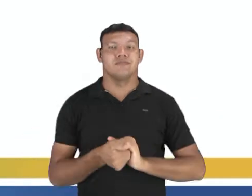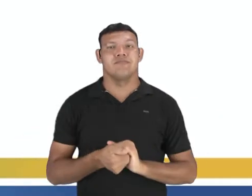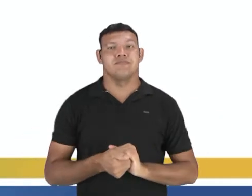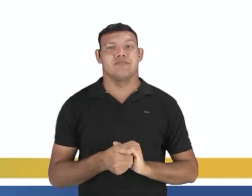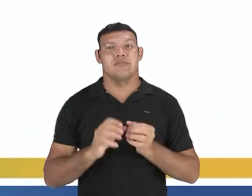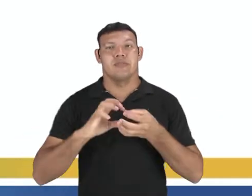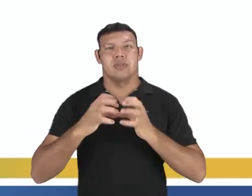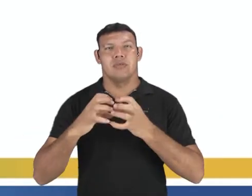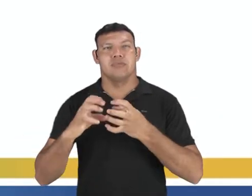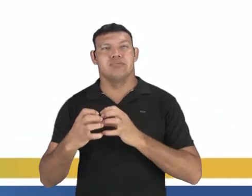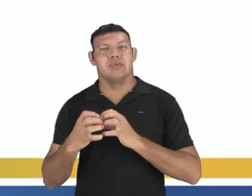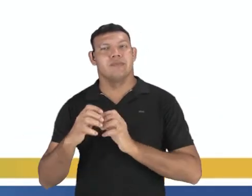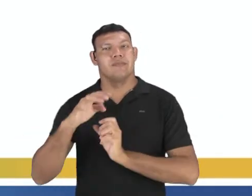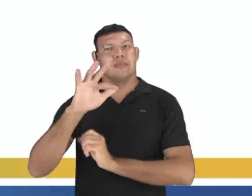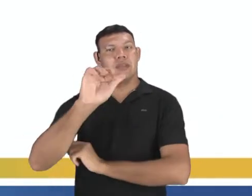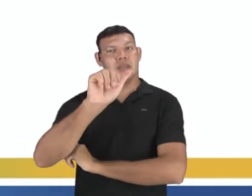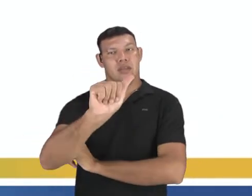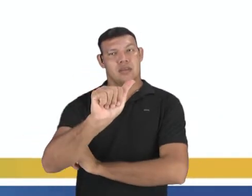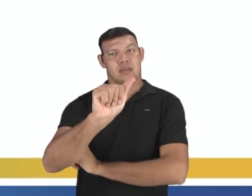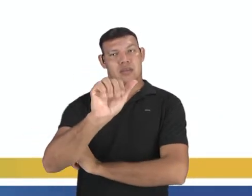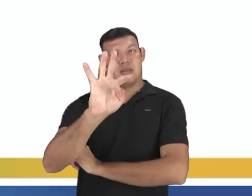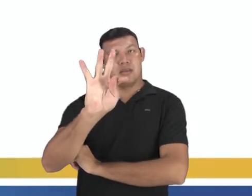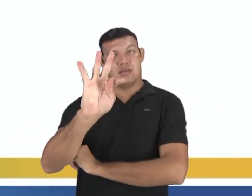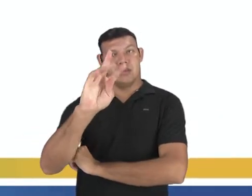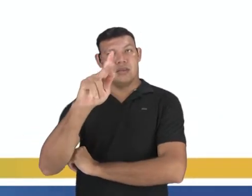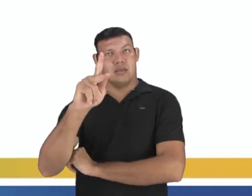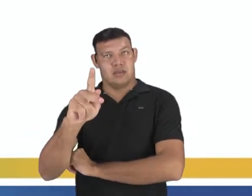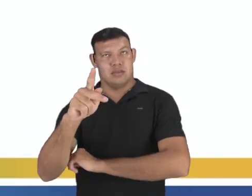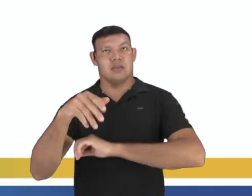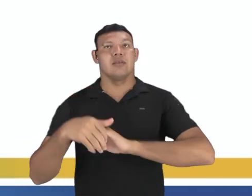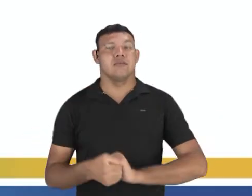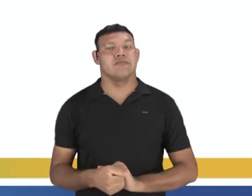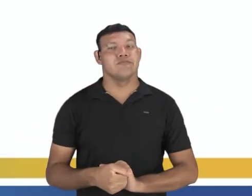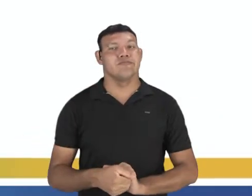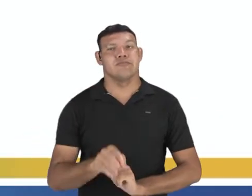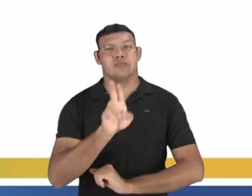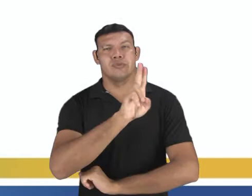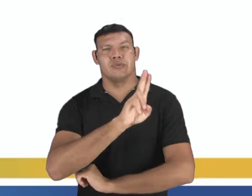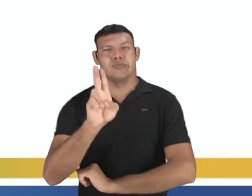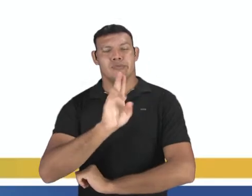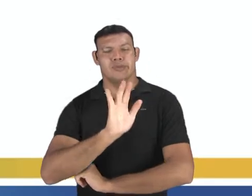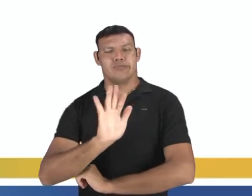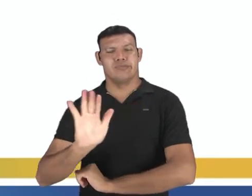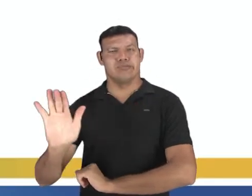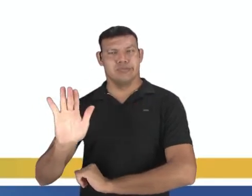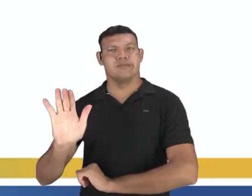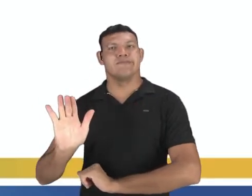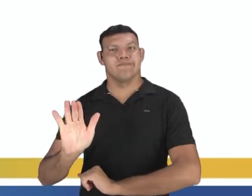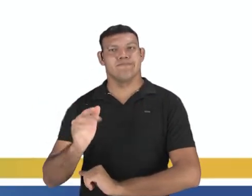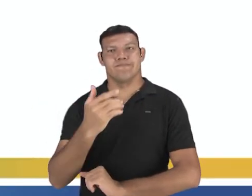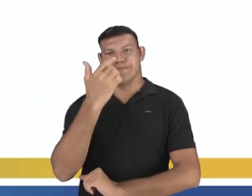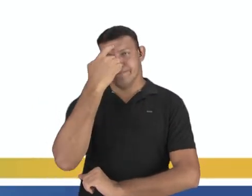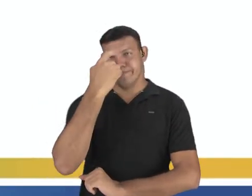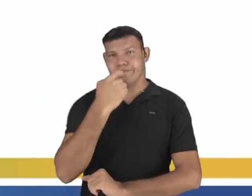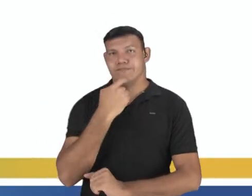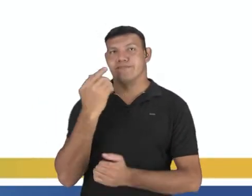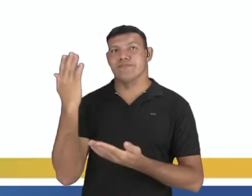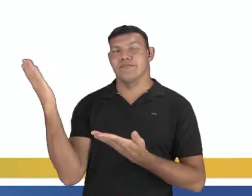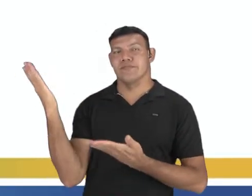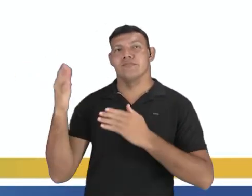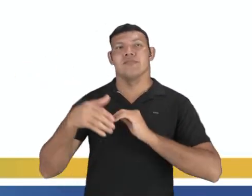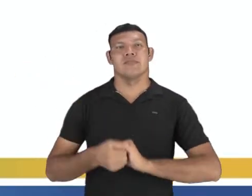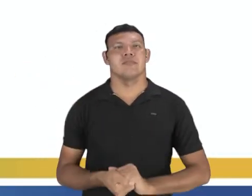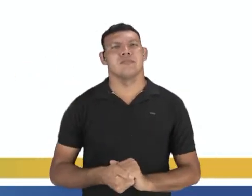molécula chamada de ATP. A ATP é a adenosina trifosfato. Por que que se chama